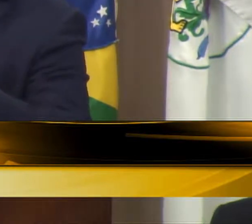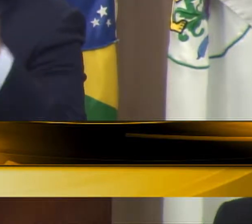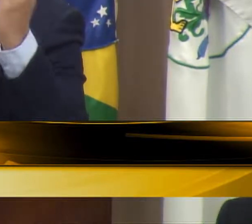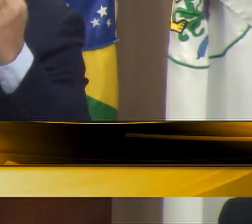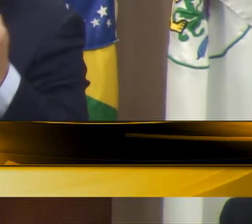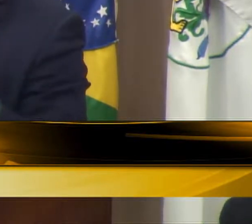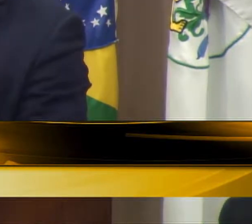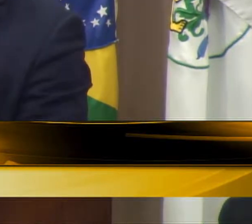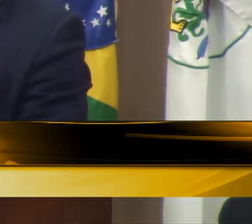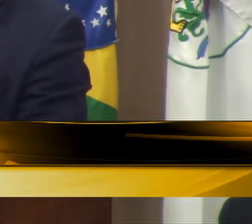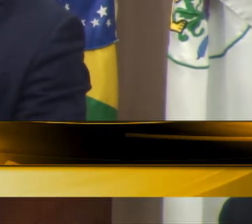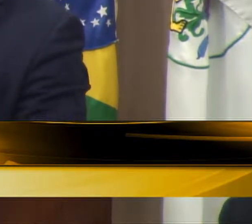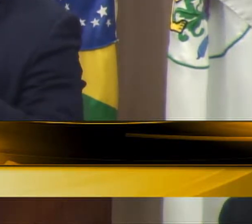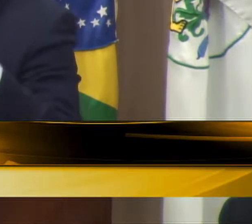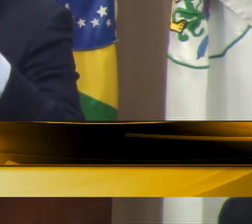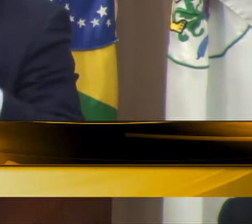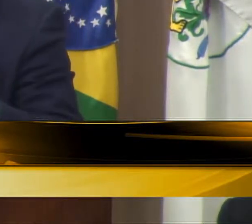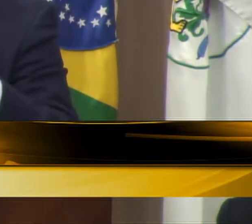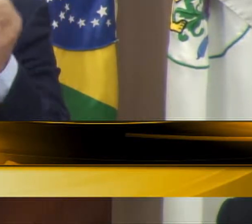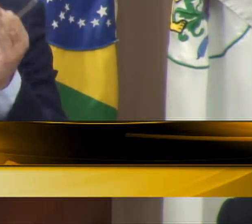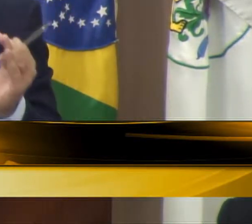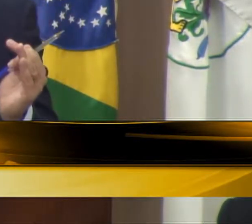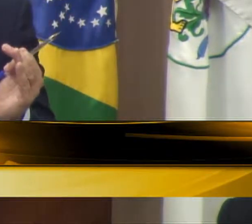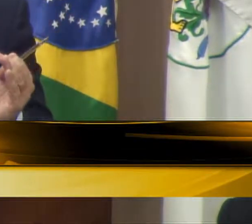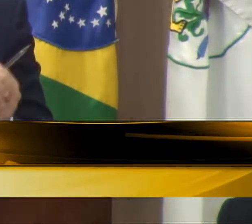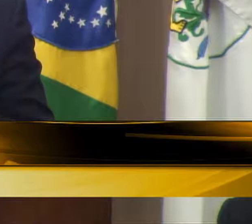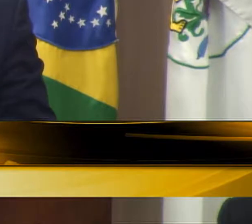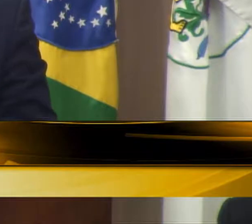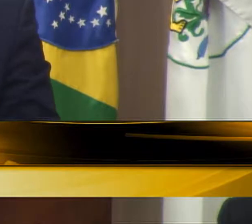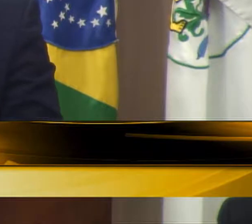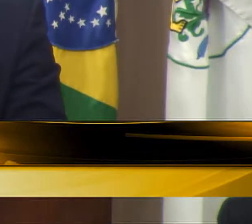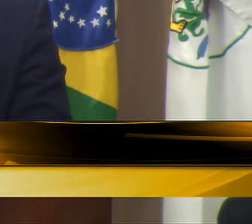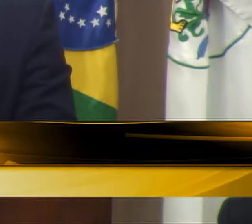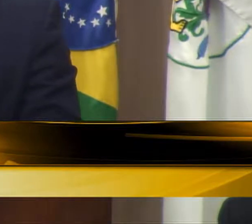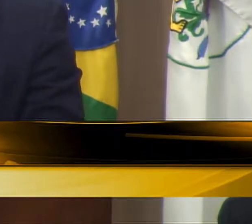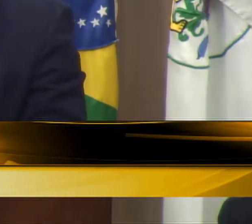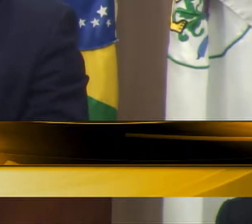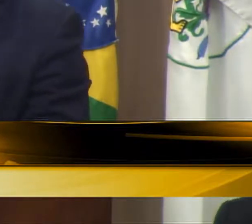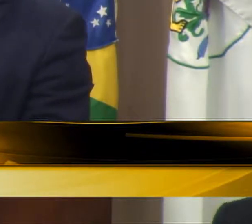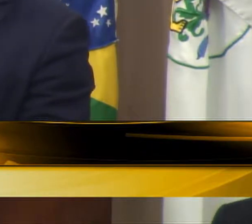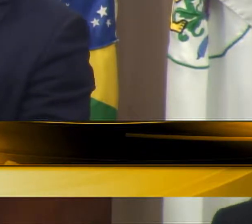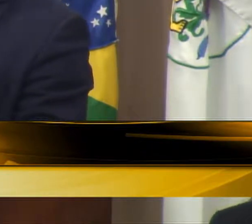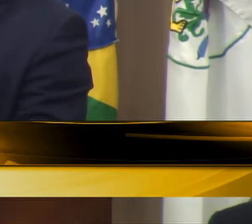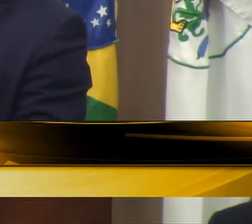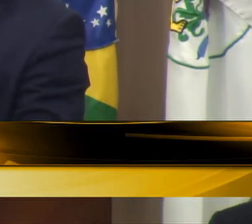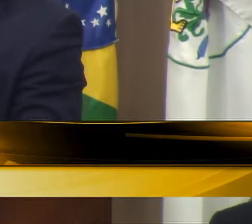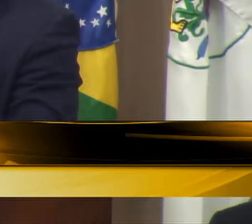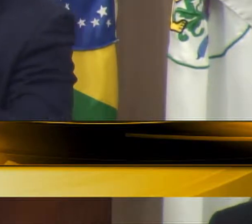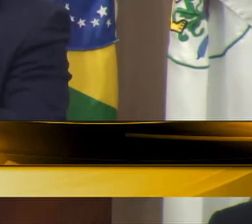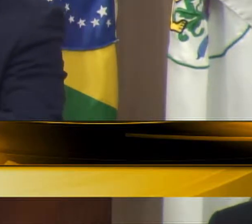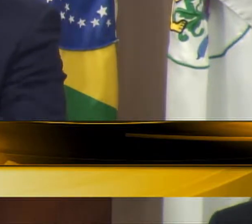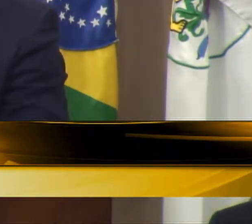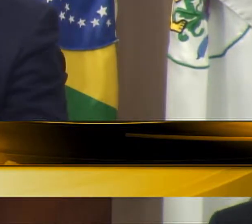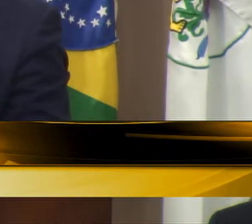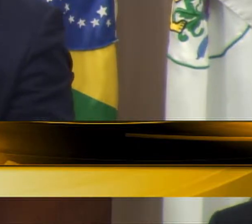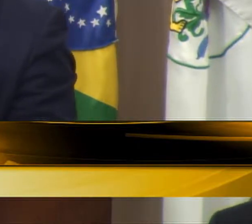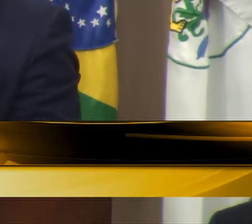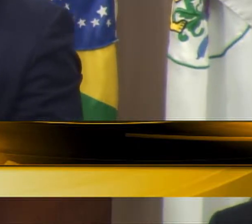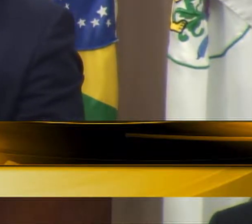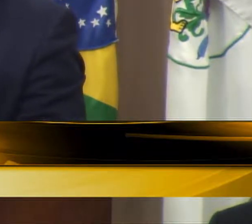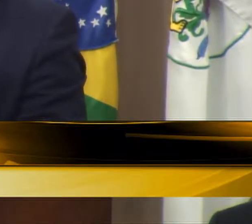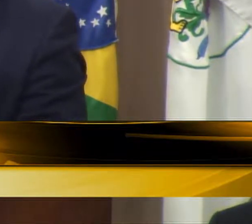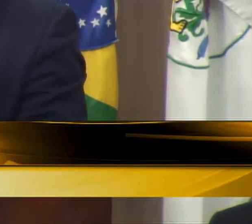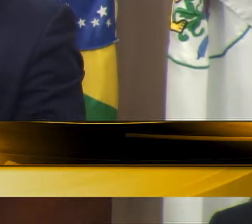à multidão, a Bíblia fala em 5.000, 6.000 pessoas, e chegou uma família carregando um doente numa